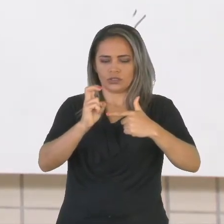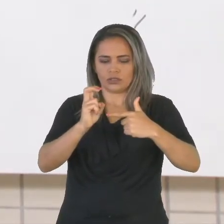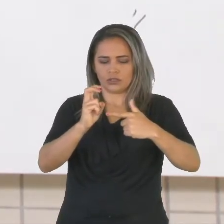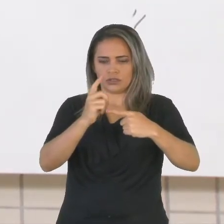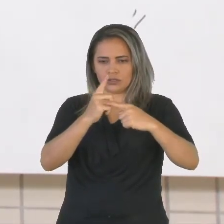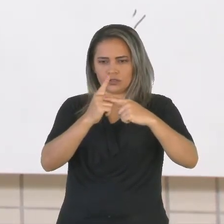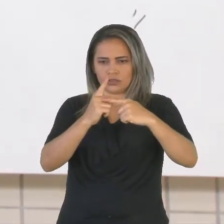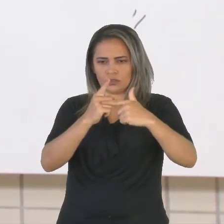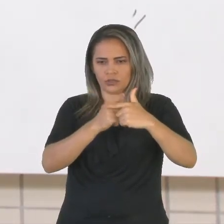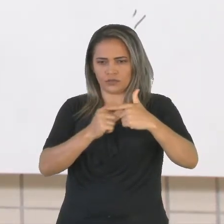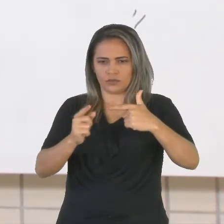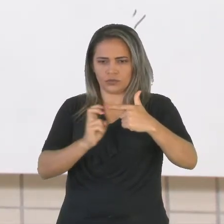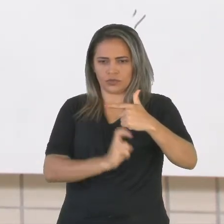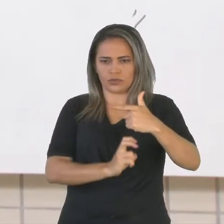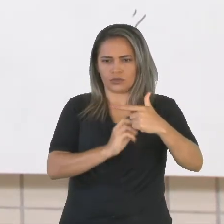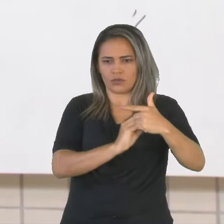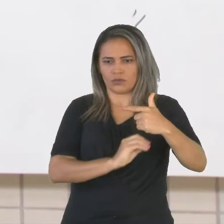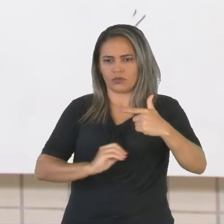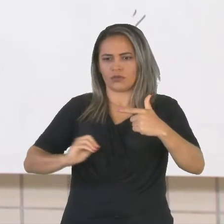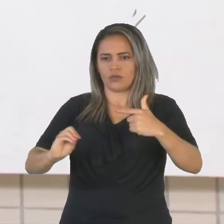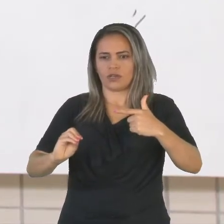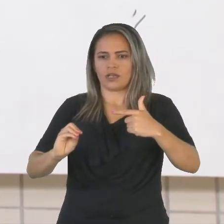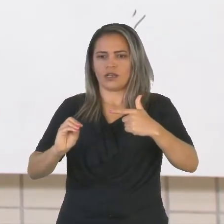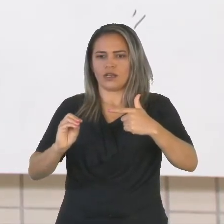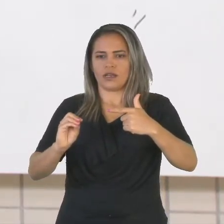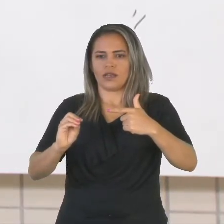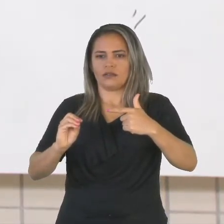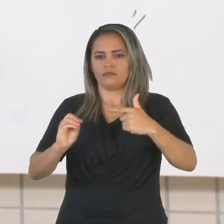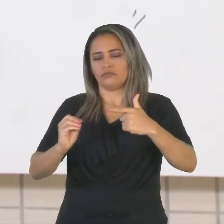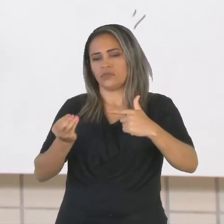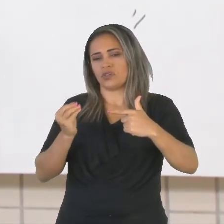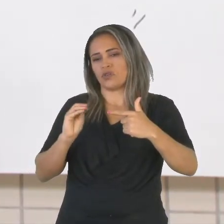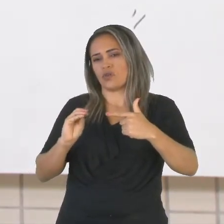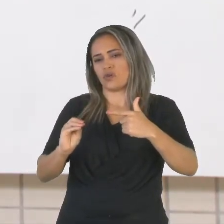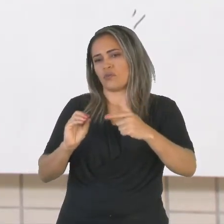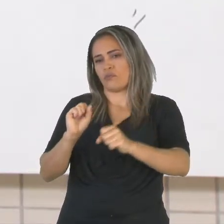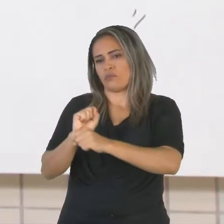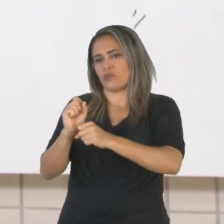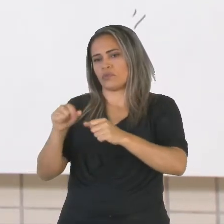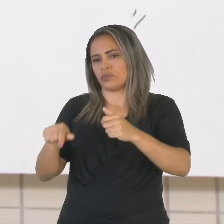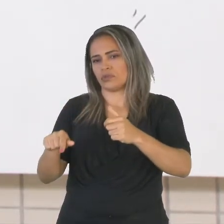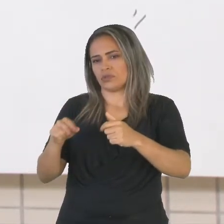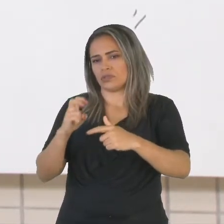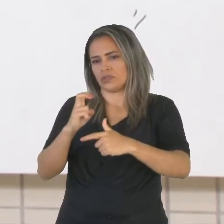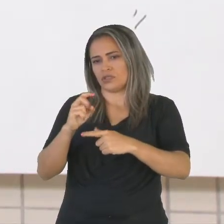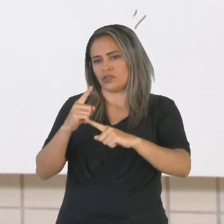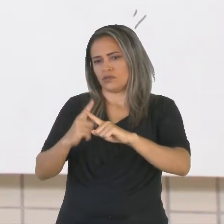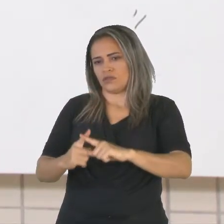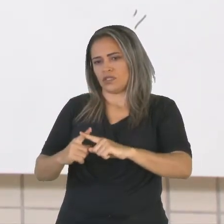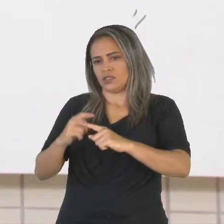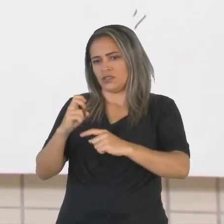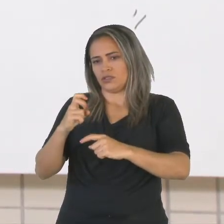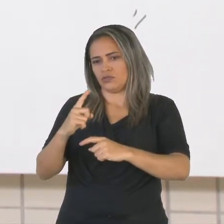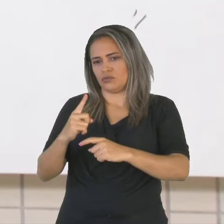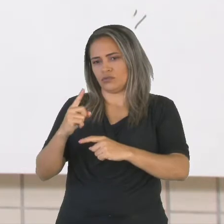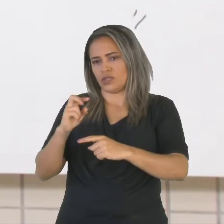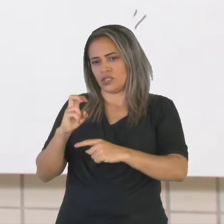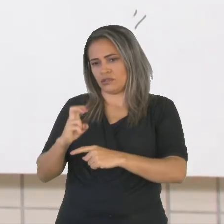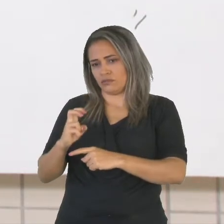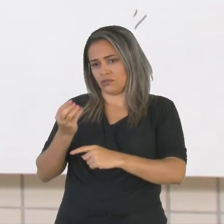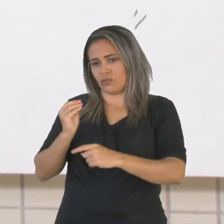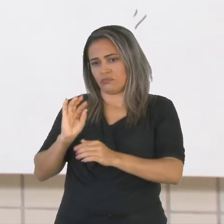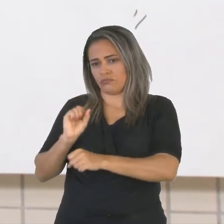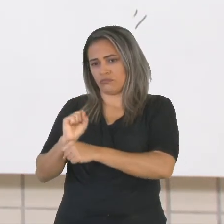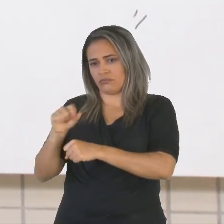iria anotar vezes 1. Como 5 vezes 1 é 5, eu já posso parar por aqui. Ok? Bom, então eu